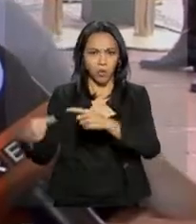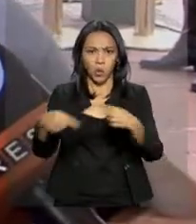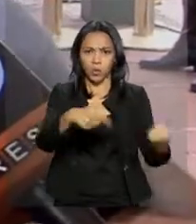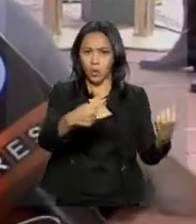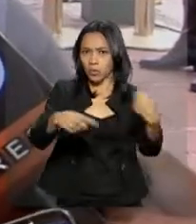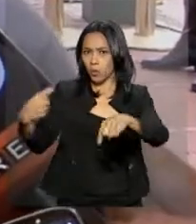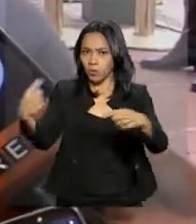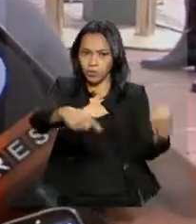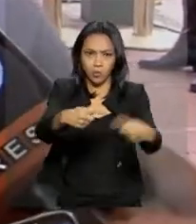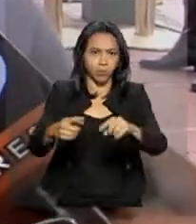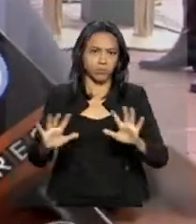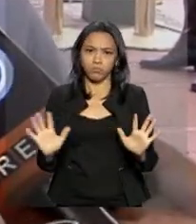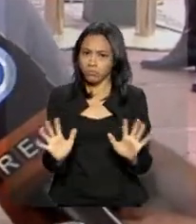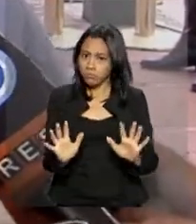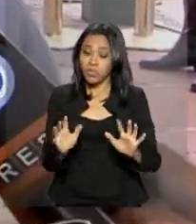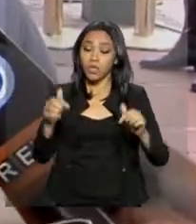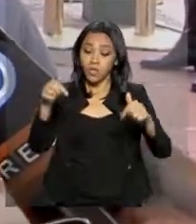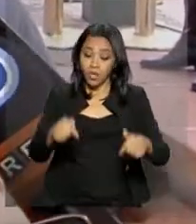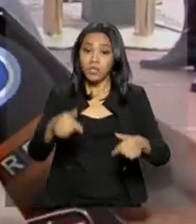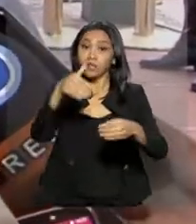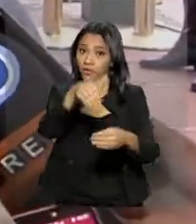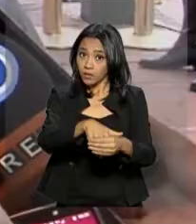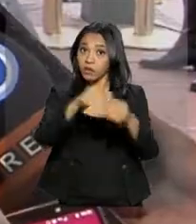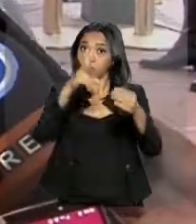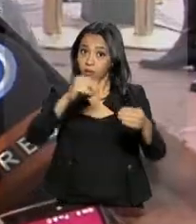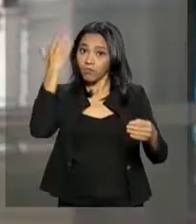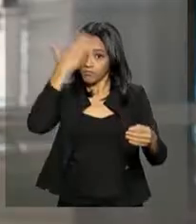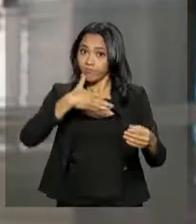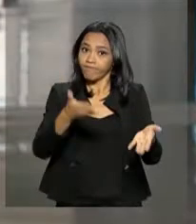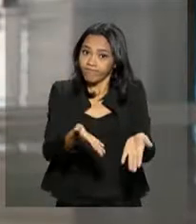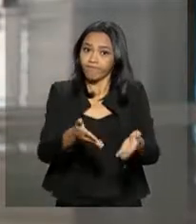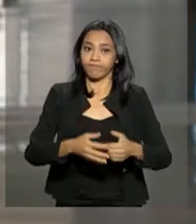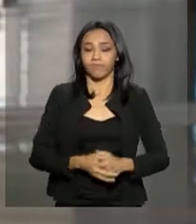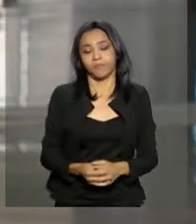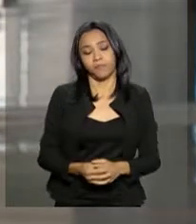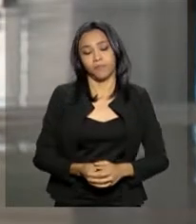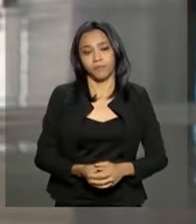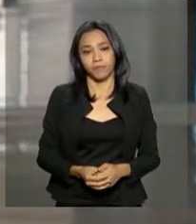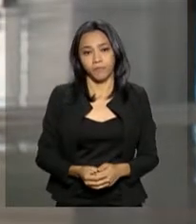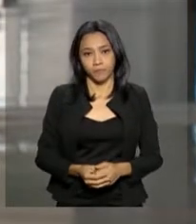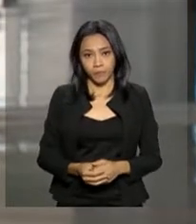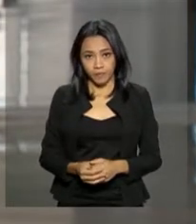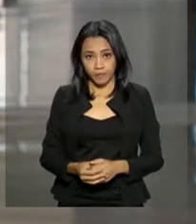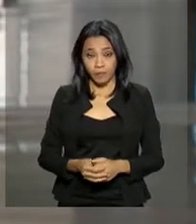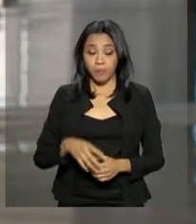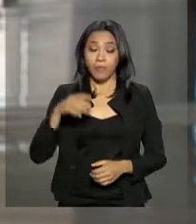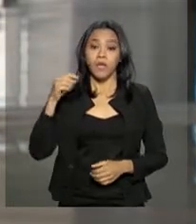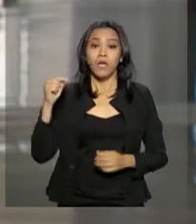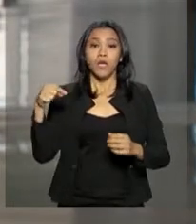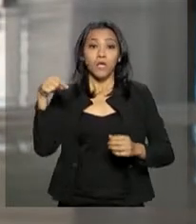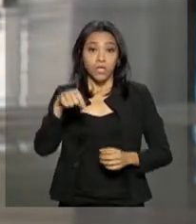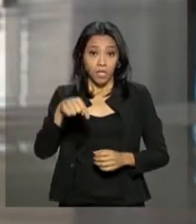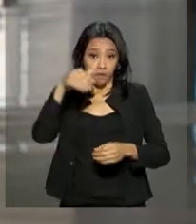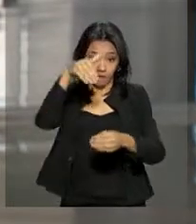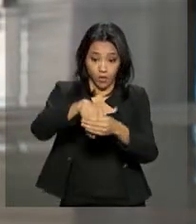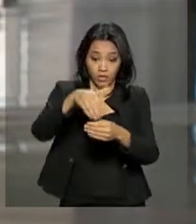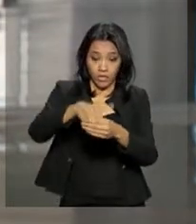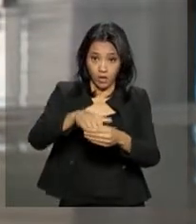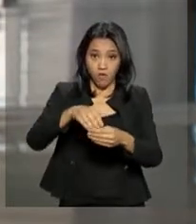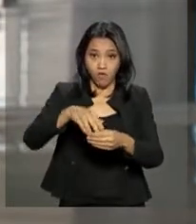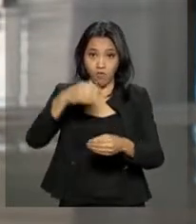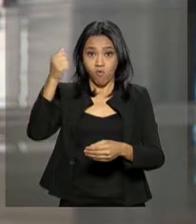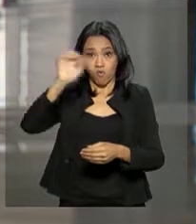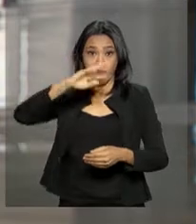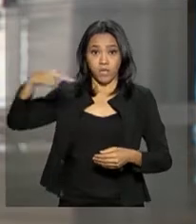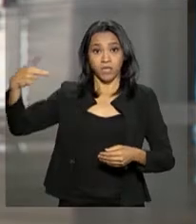brasileiro e estas eleições vão revelar exatamente isso durante a votação michel temer